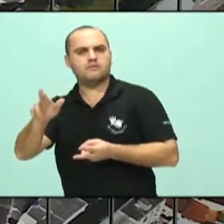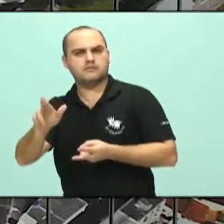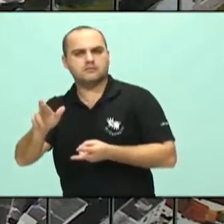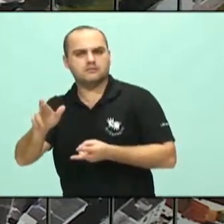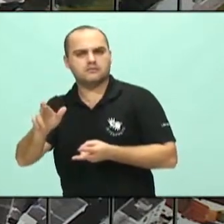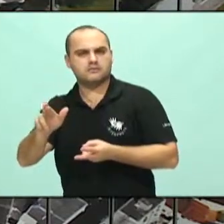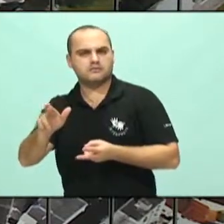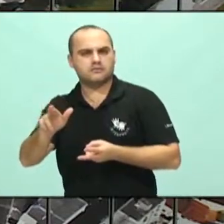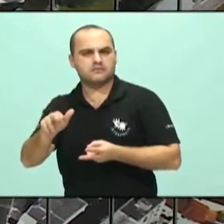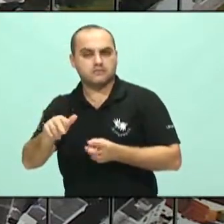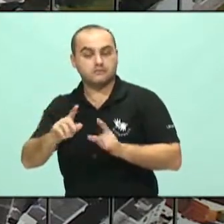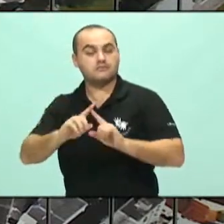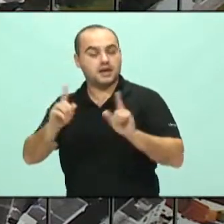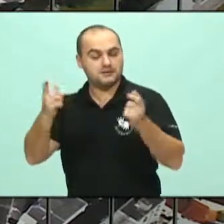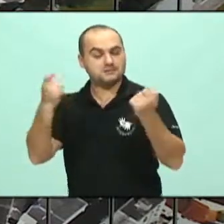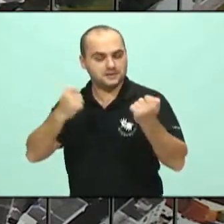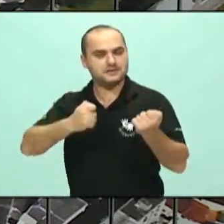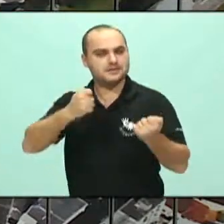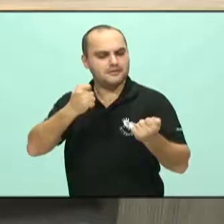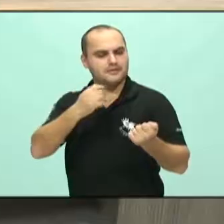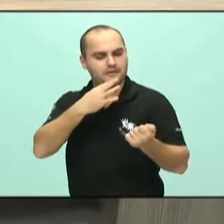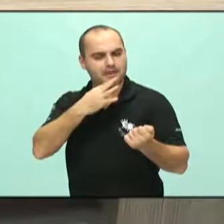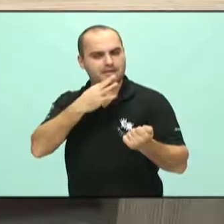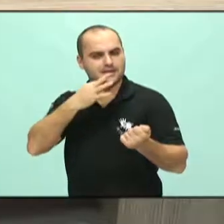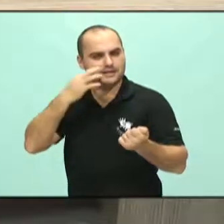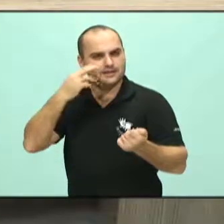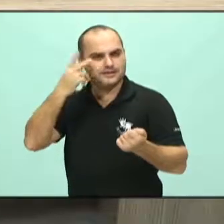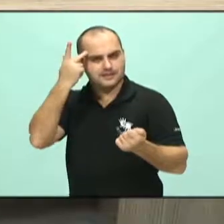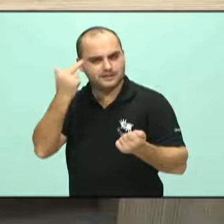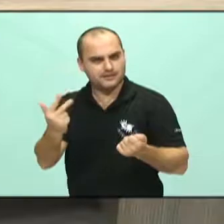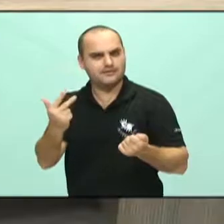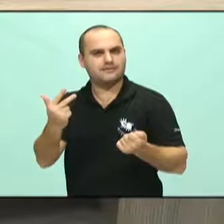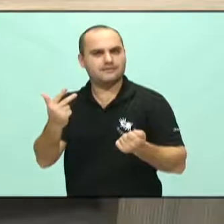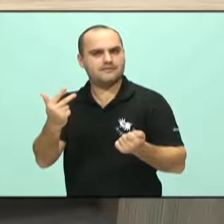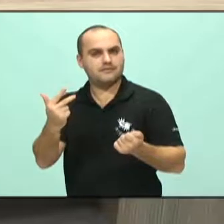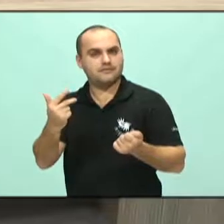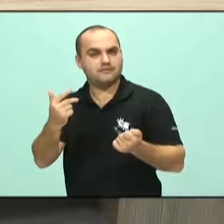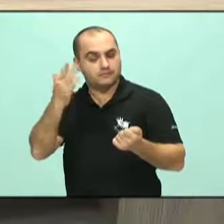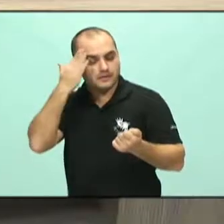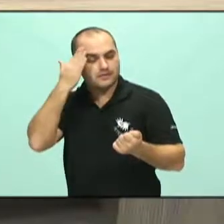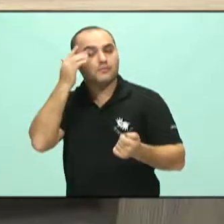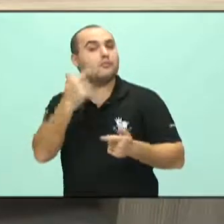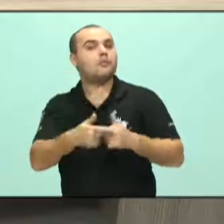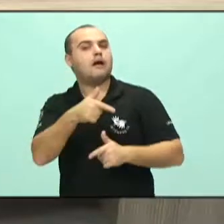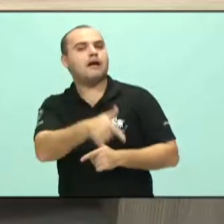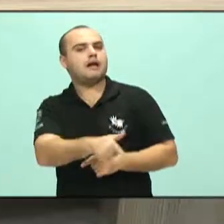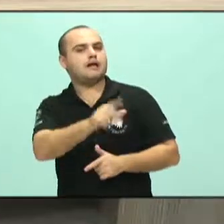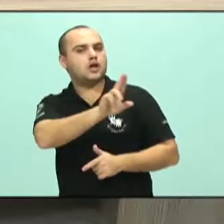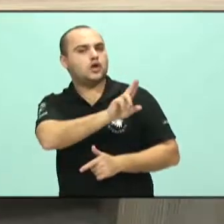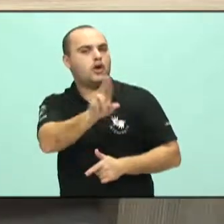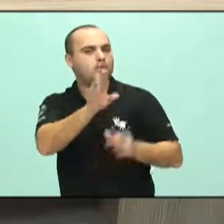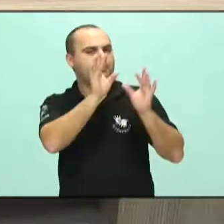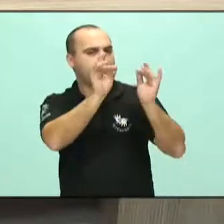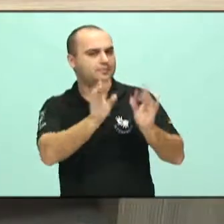exatamente, precisa conhecer a história para entender por que esses nomes estão destacados, né? Exatamente por causa